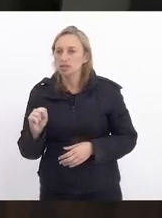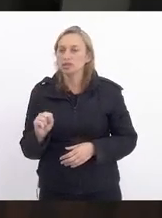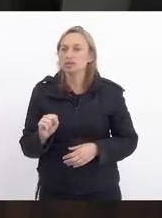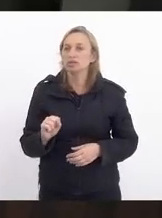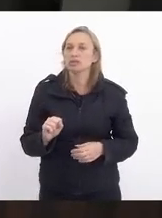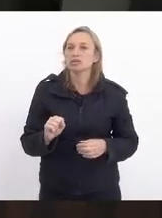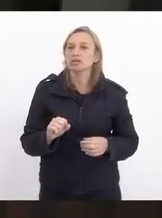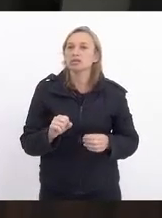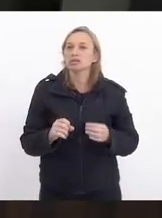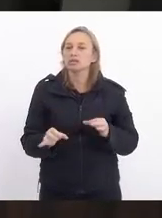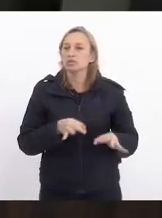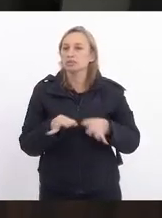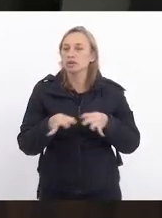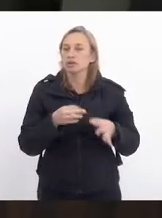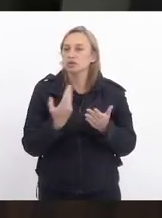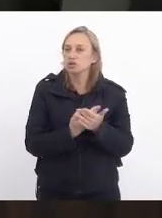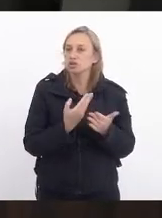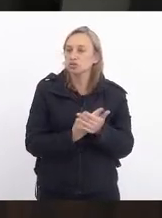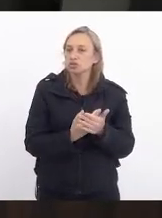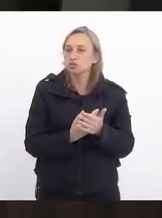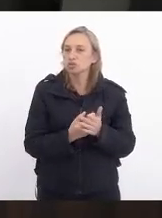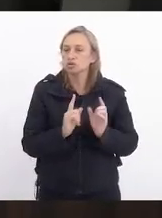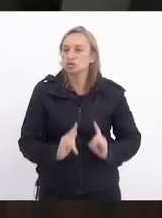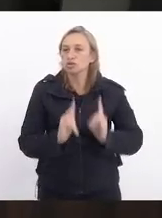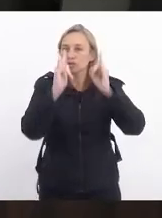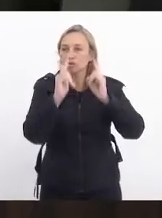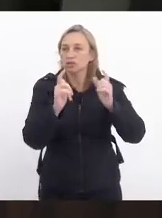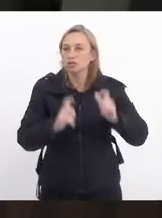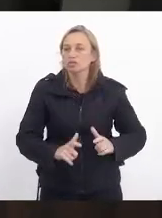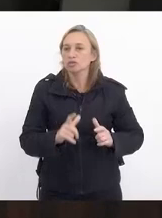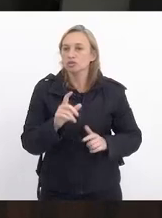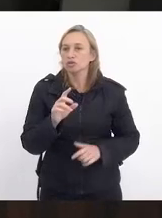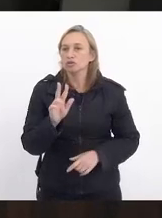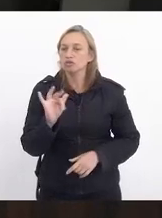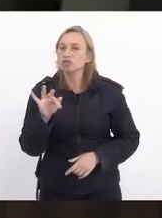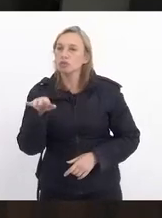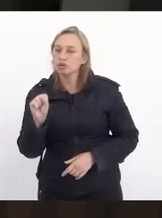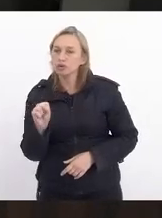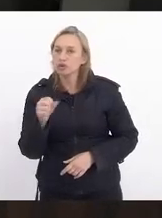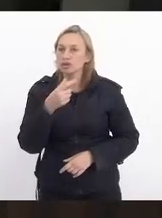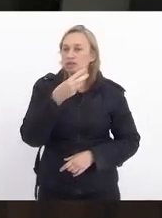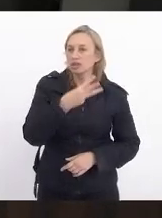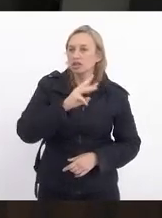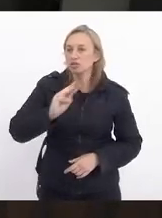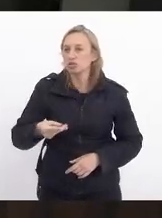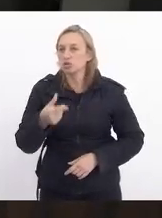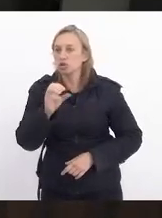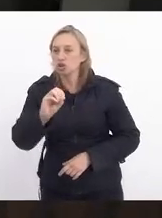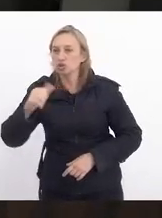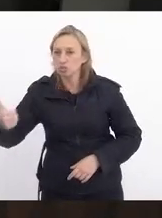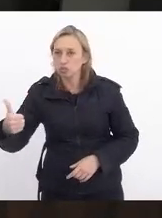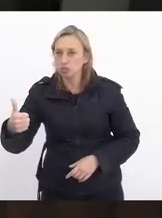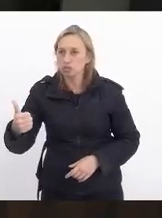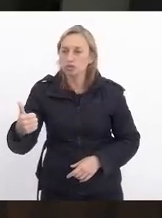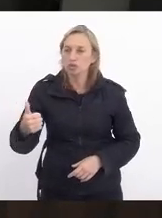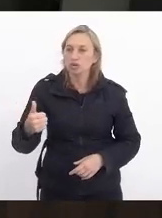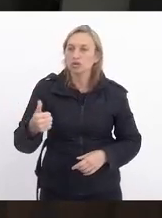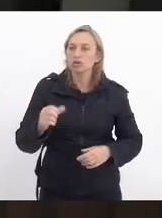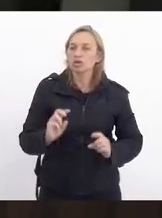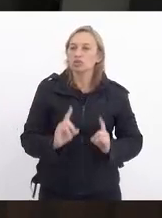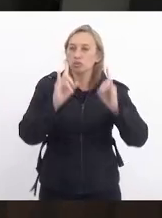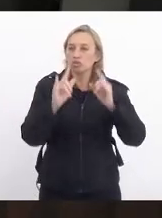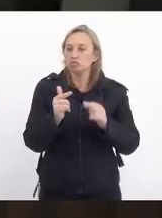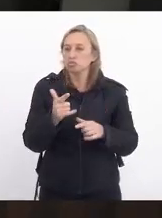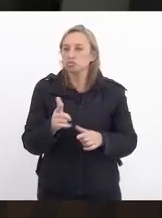podemos elaborados estudos para utilização de prédio localizado na estrada das Furnas 3001 imóvel sem qualquer